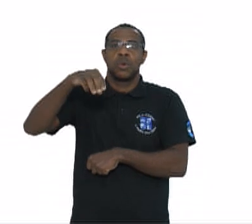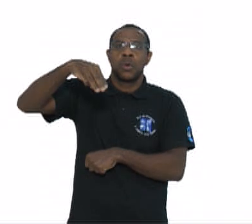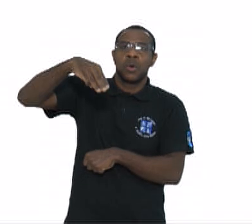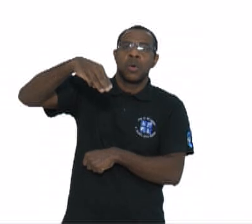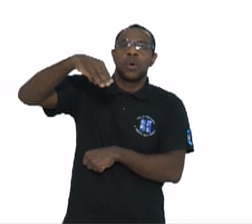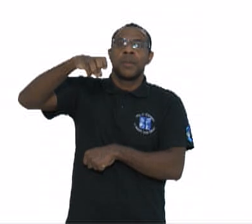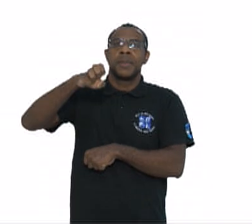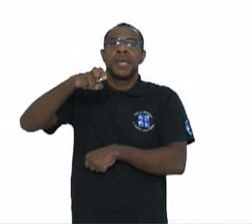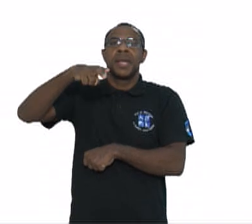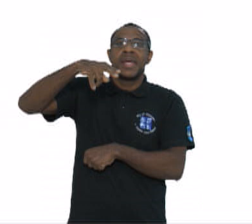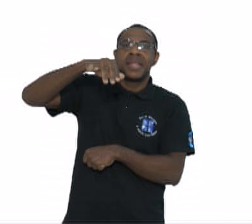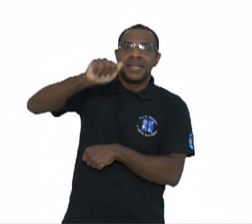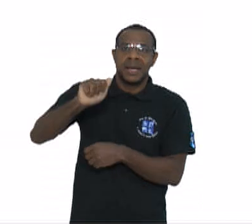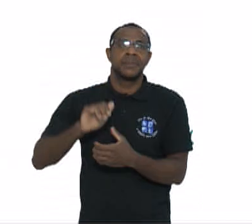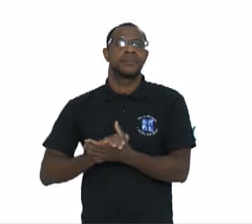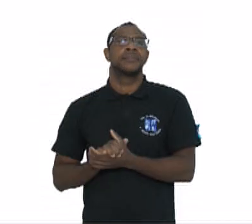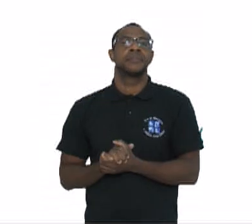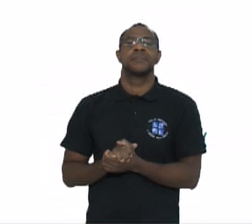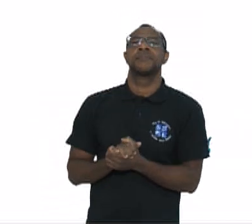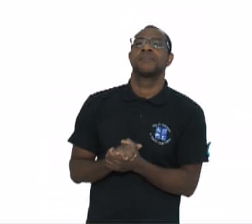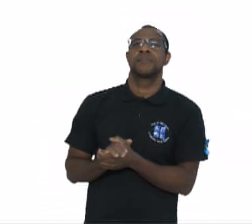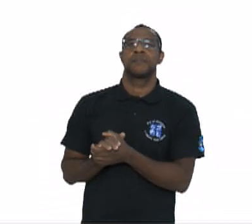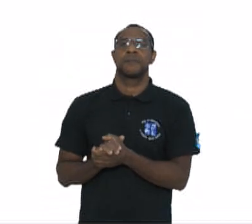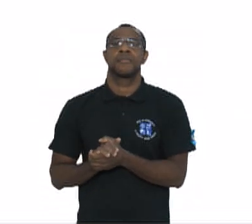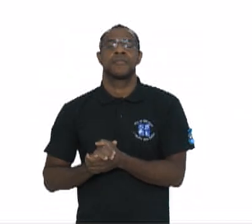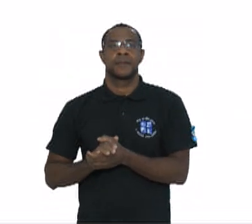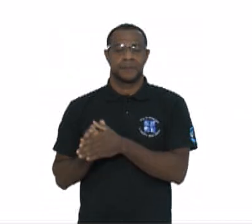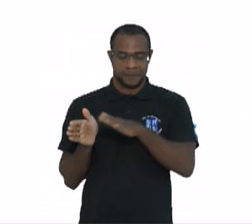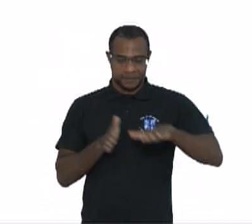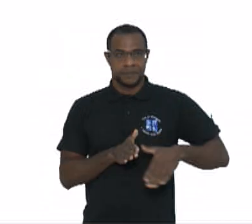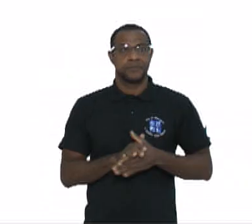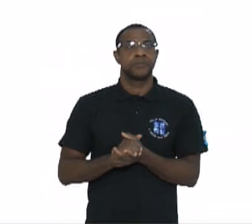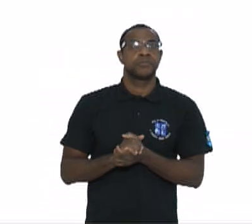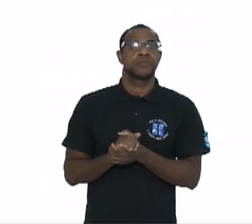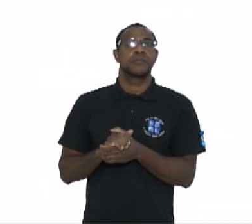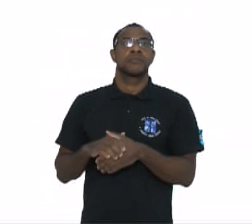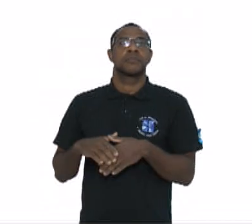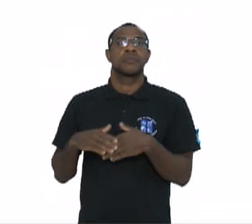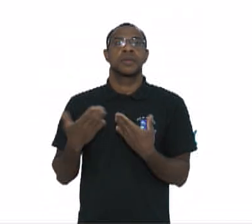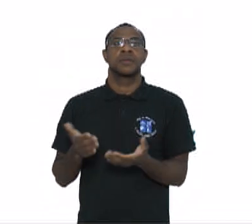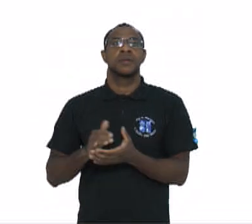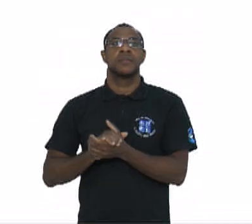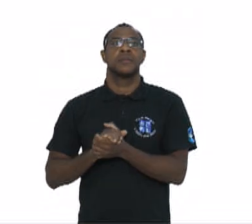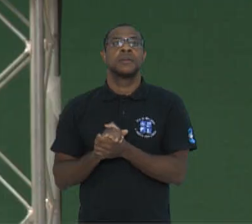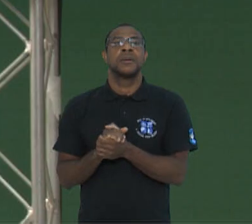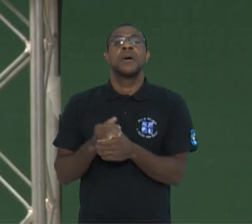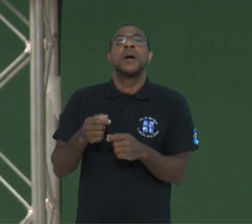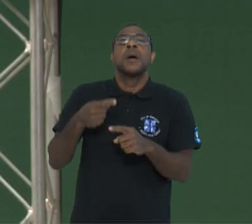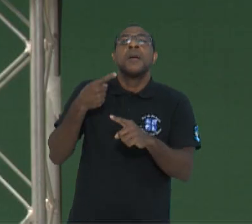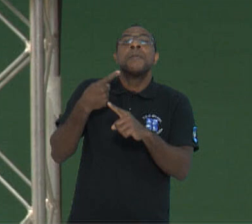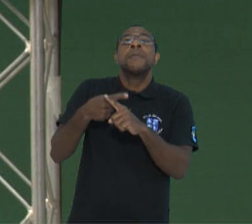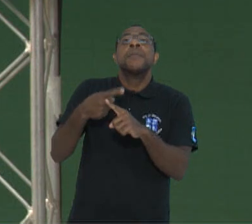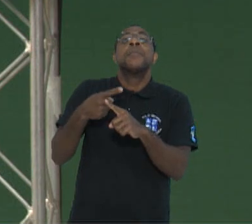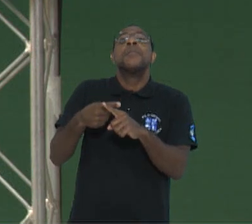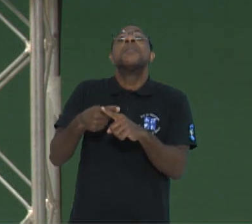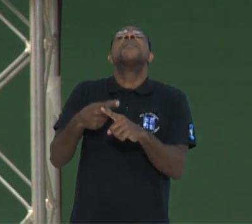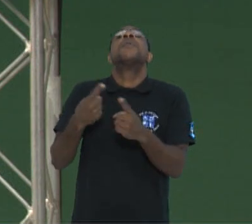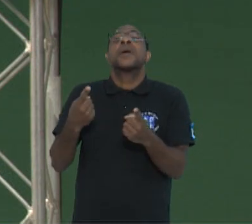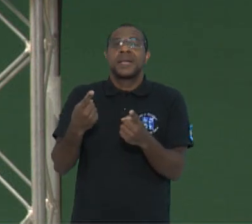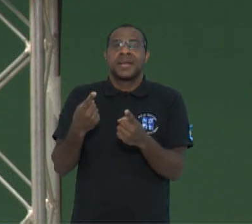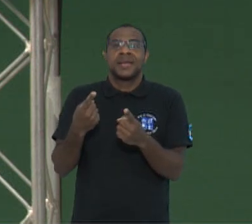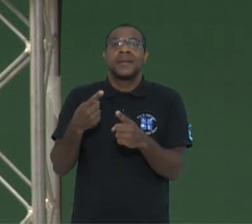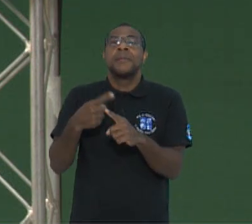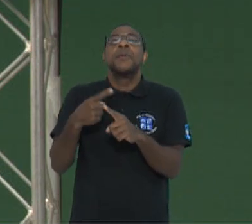the hotel? Por que a Ellen amou o hotel? Because it's cheap and comfortable. Porque é barato